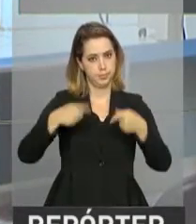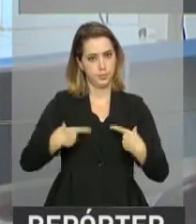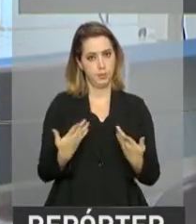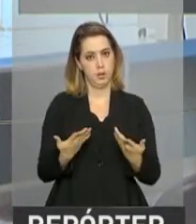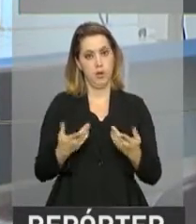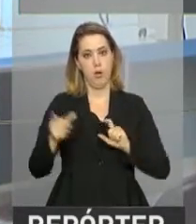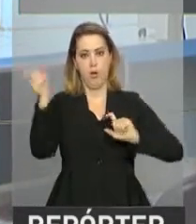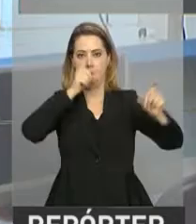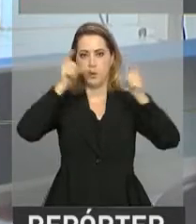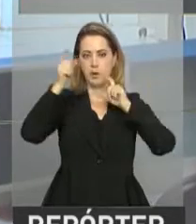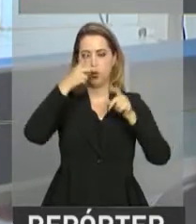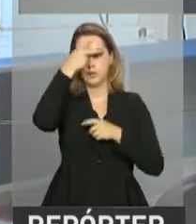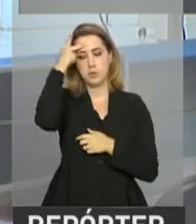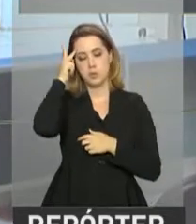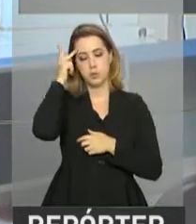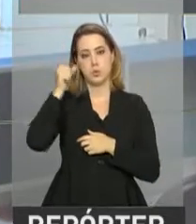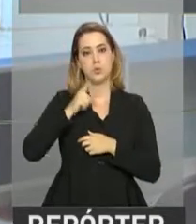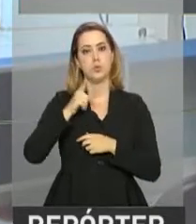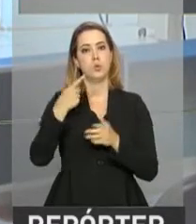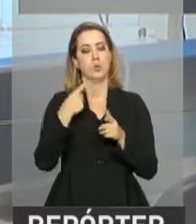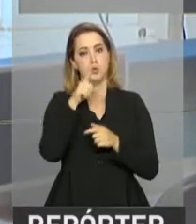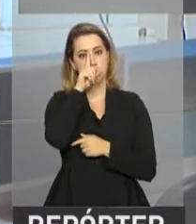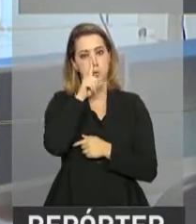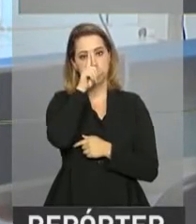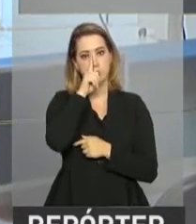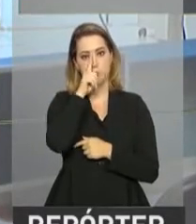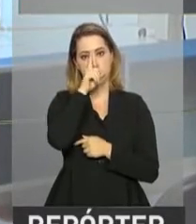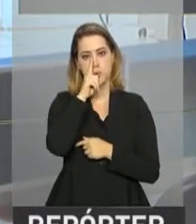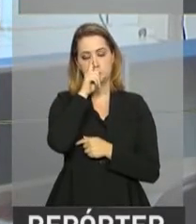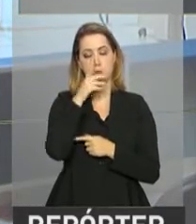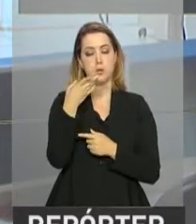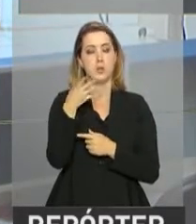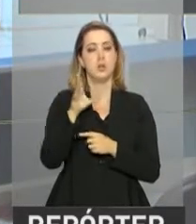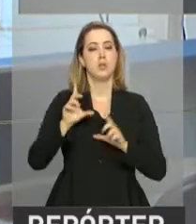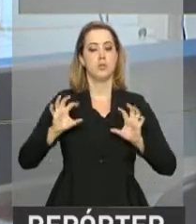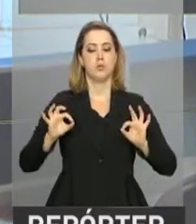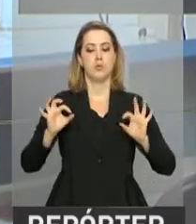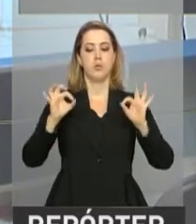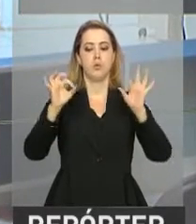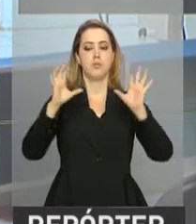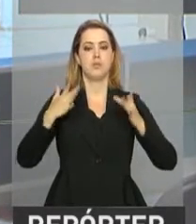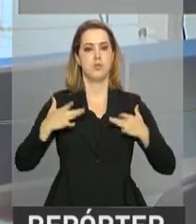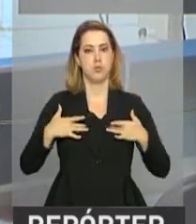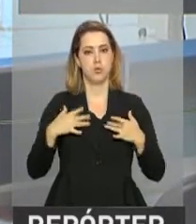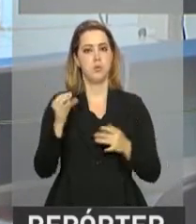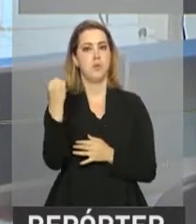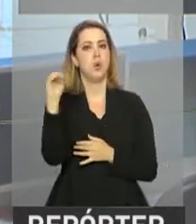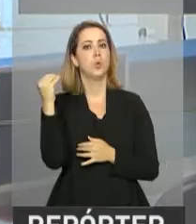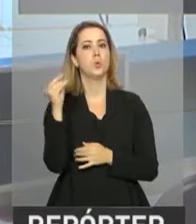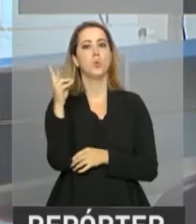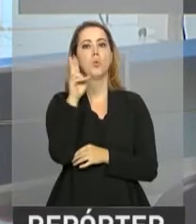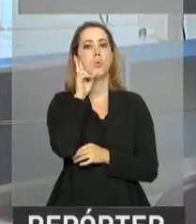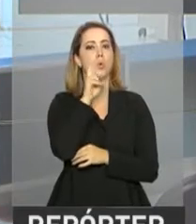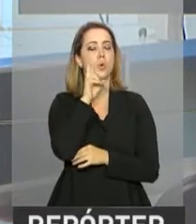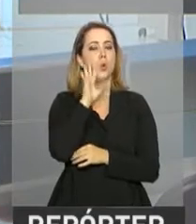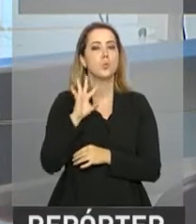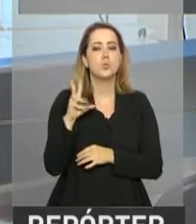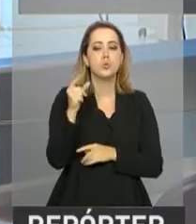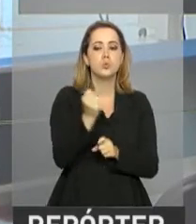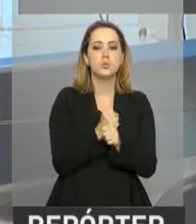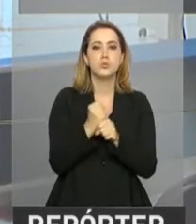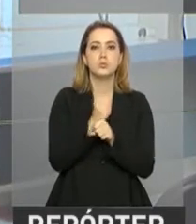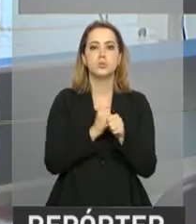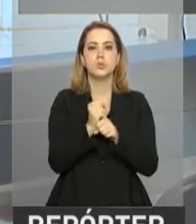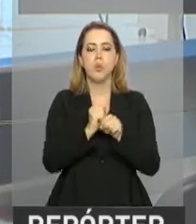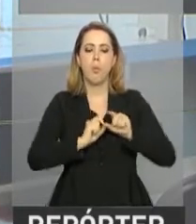mama e sobre a prevenção da doença a campanha outubro rosa realizada todos os anos além de iluminar vários momentos com a cor rosa